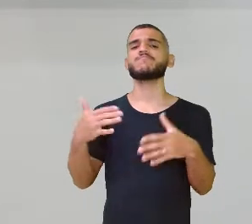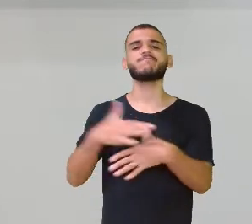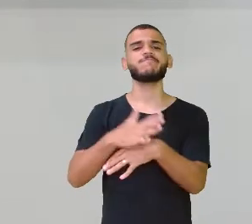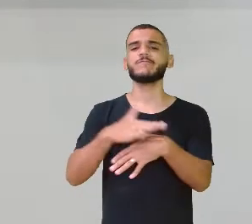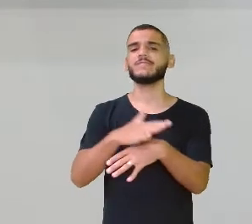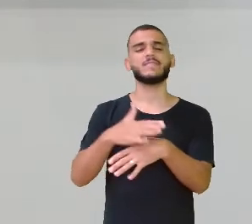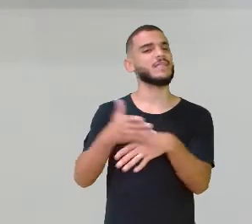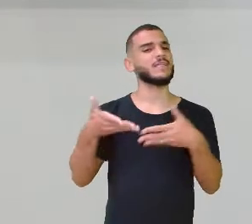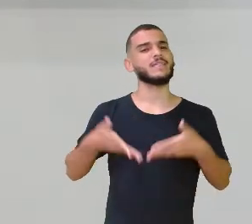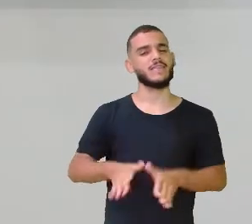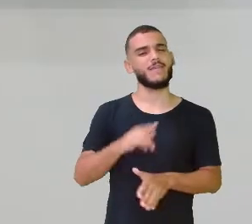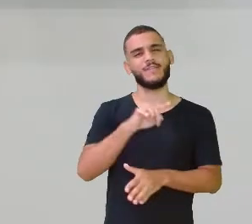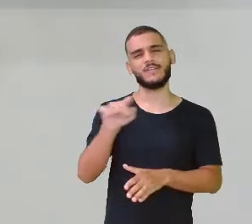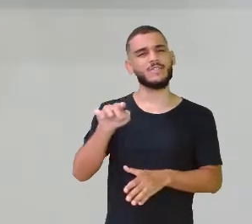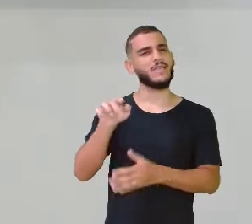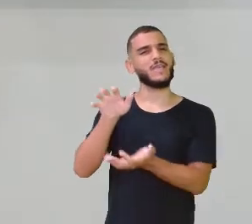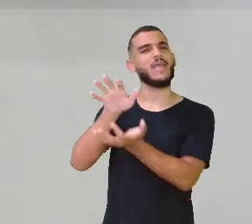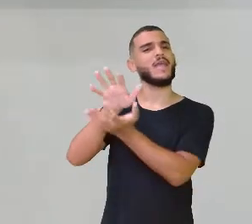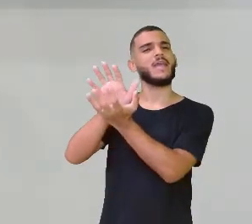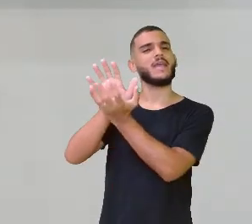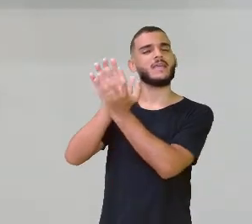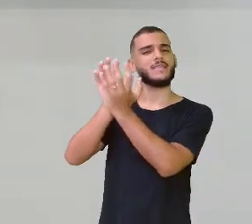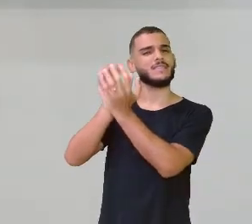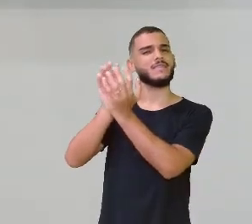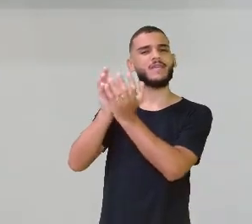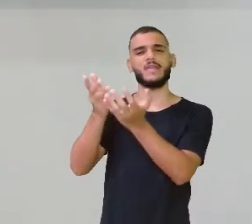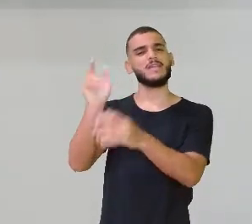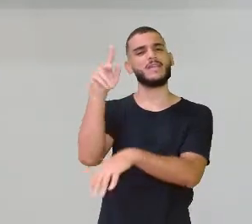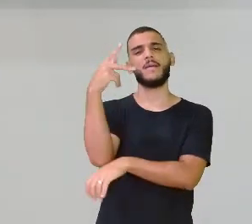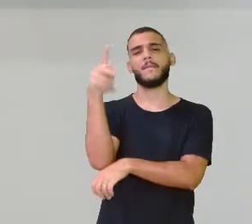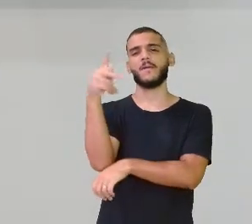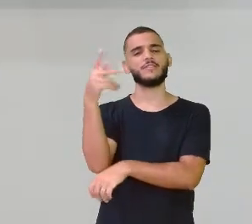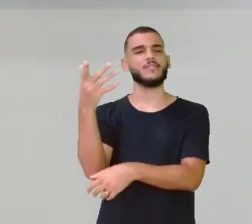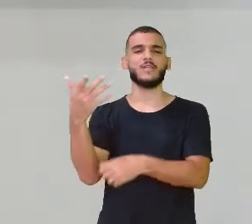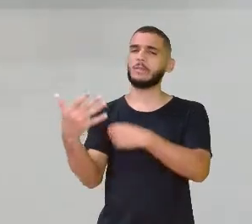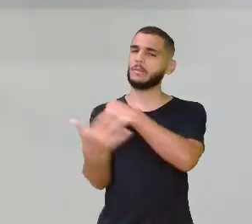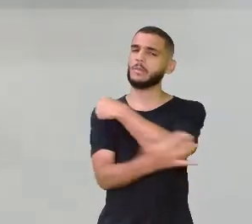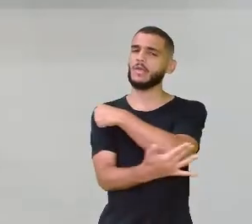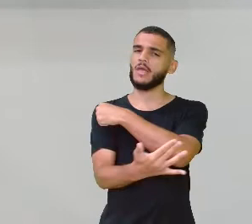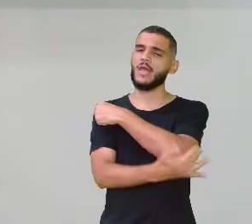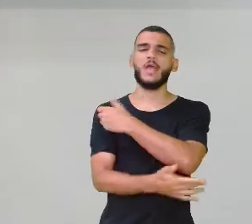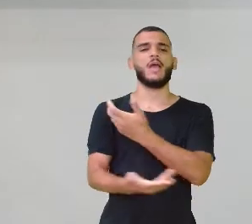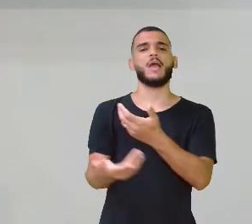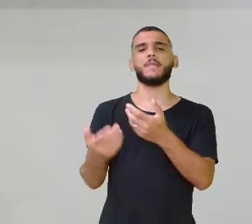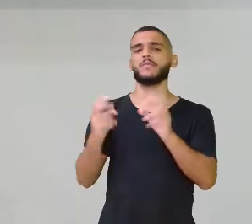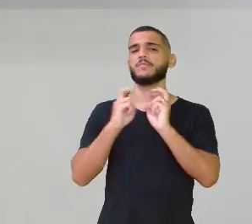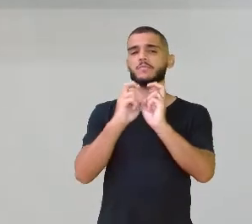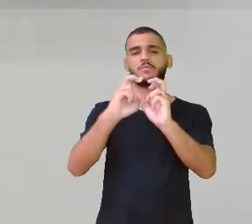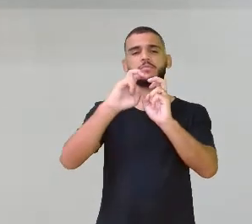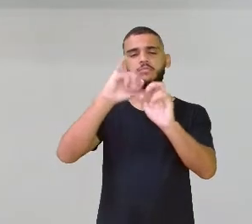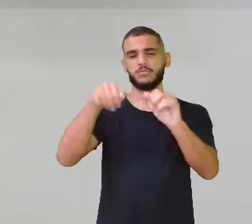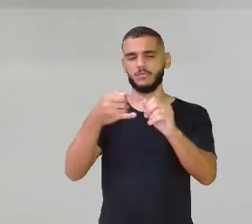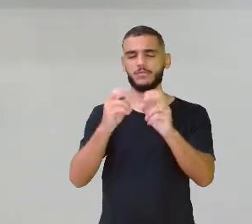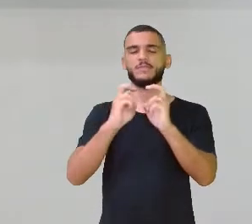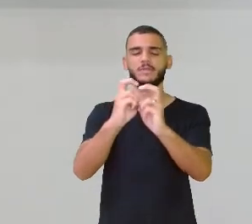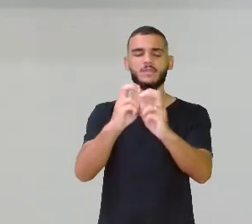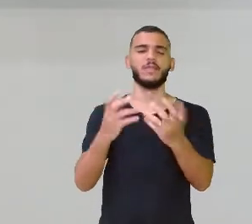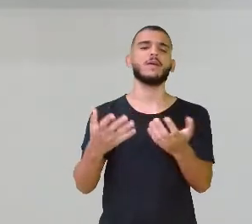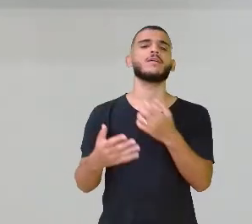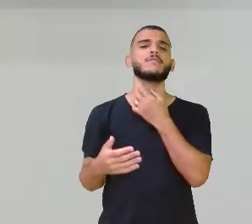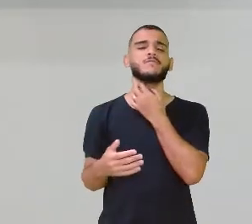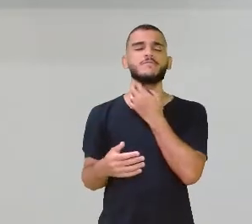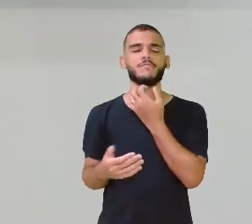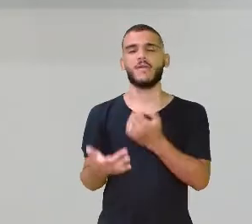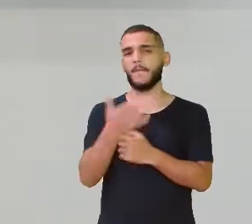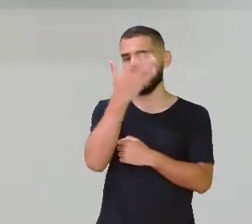Vocês são recifenses? Vocês são paulistanos? Tem gente que nasceu no Cabo, tem gente que nasceu em Jaboatão. Muitas pessoas que